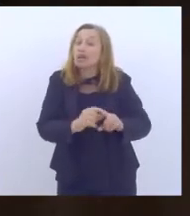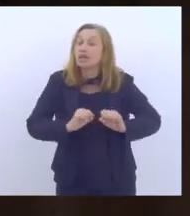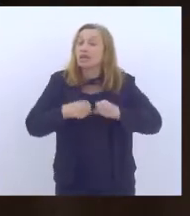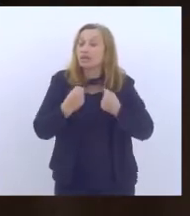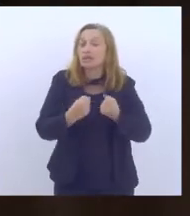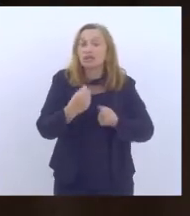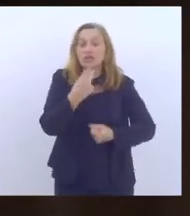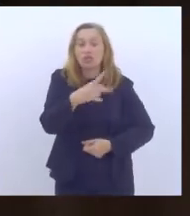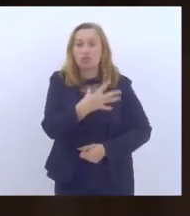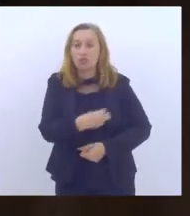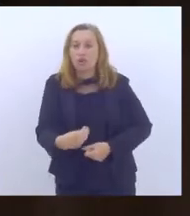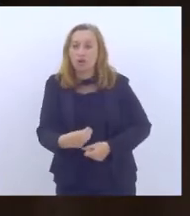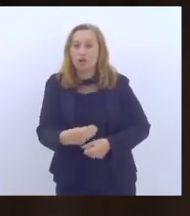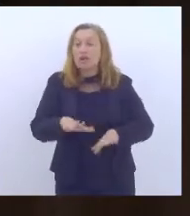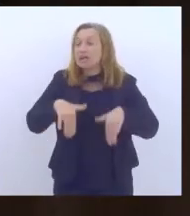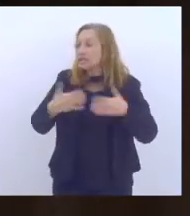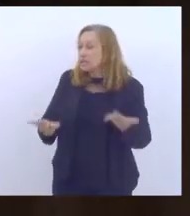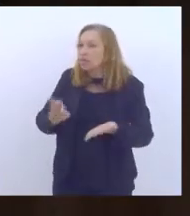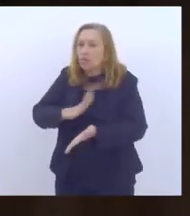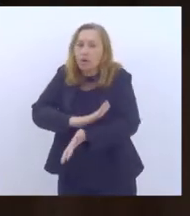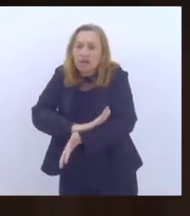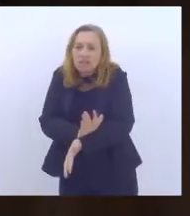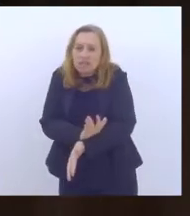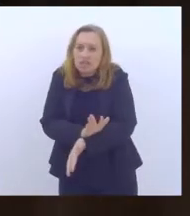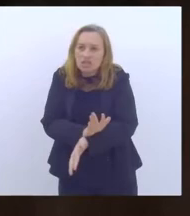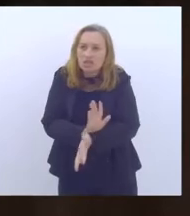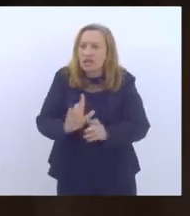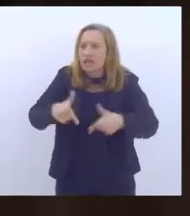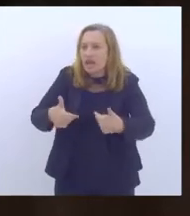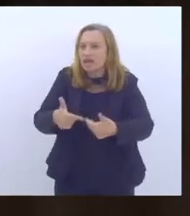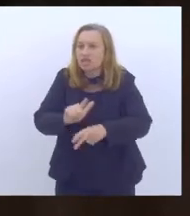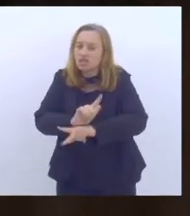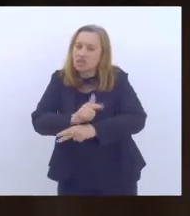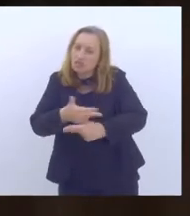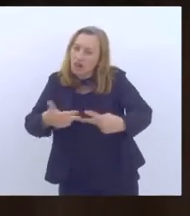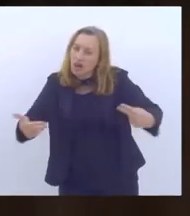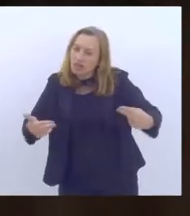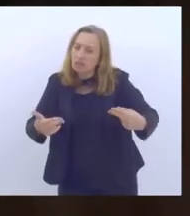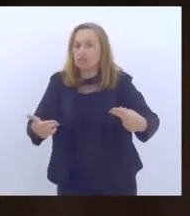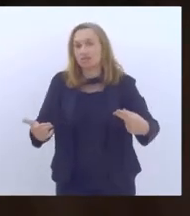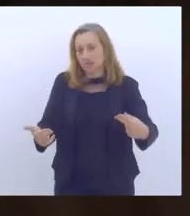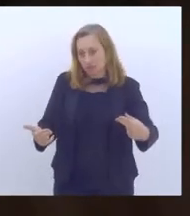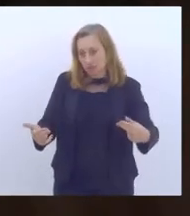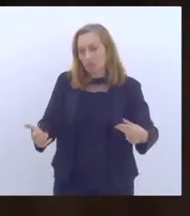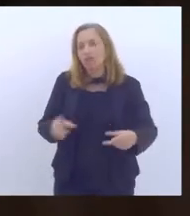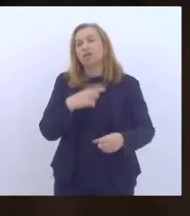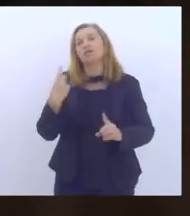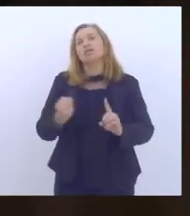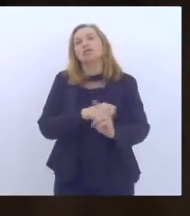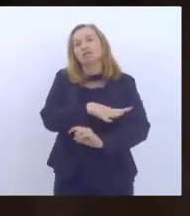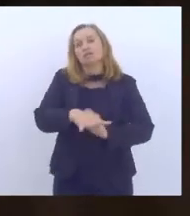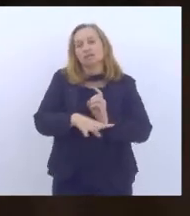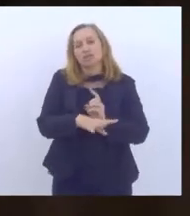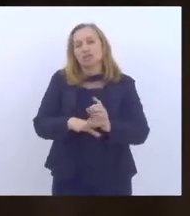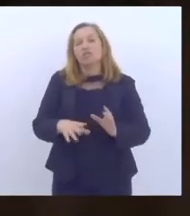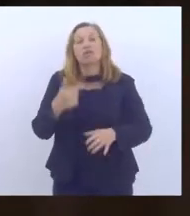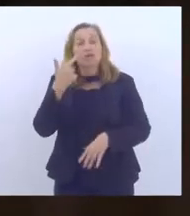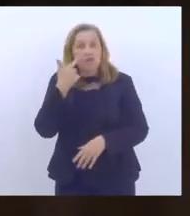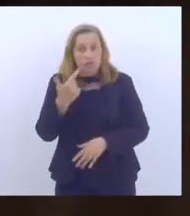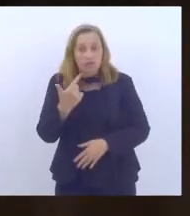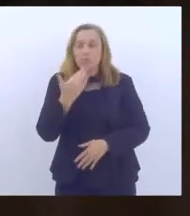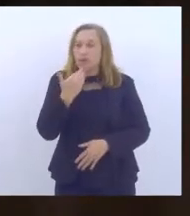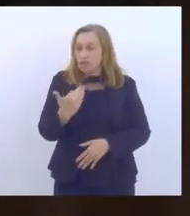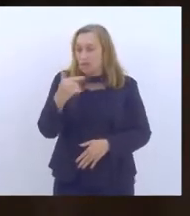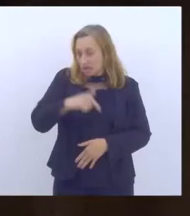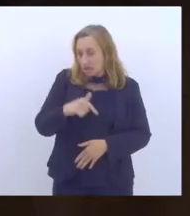defendendo a sua cria então racismo ele opera de várias formas na nossa sociedade e o que a gente